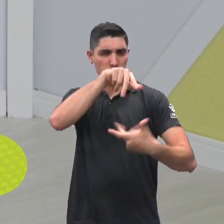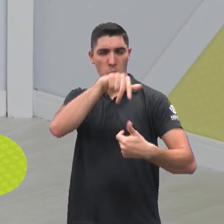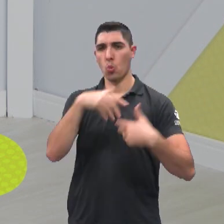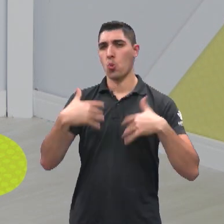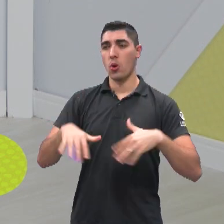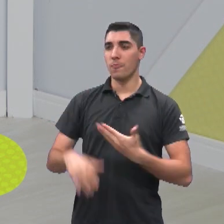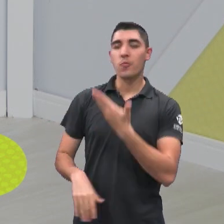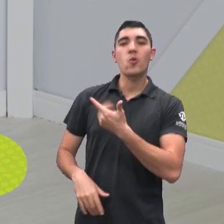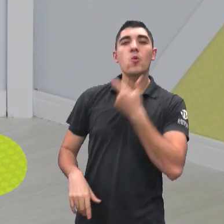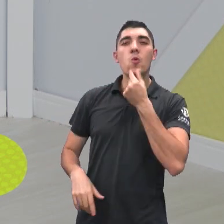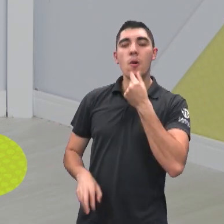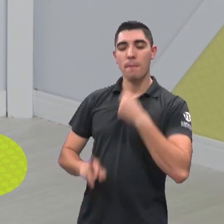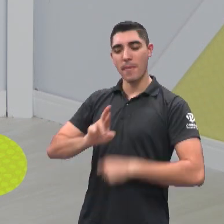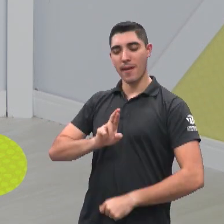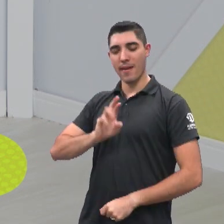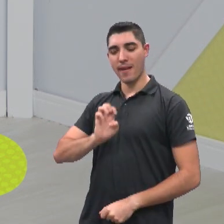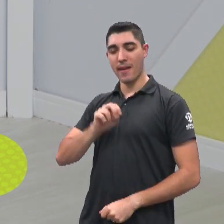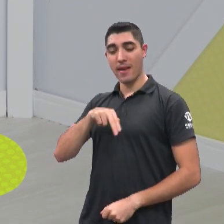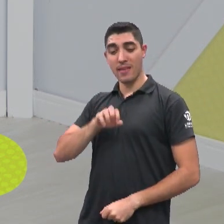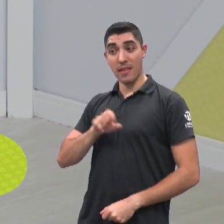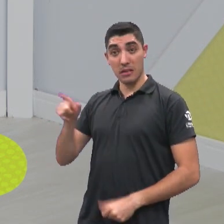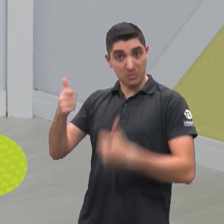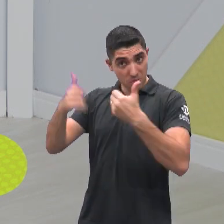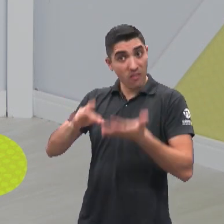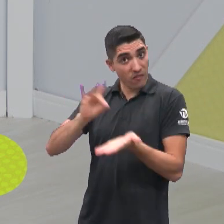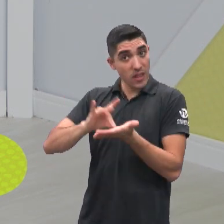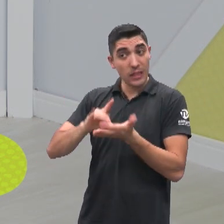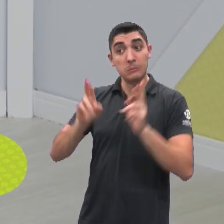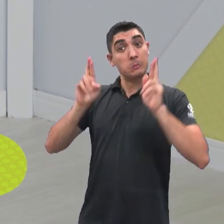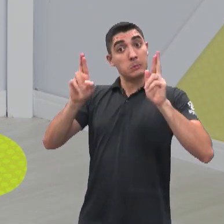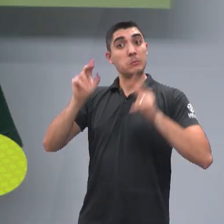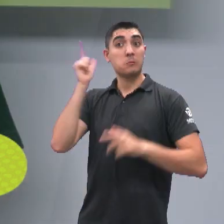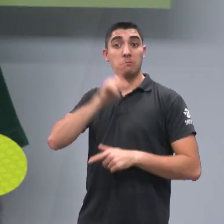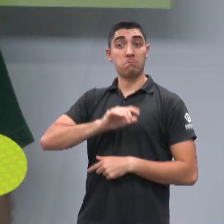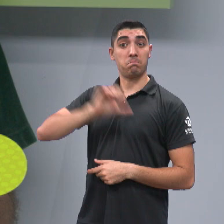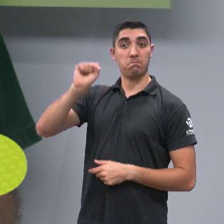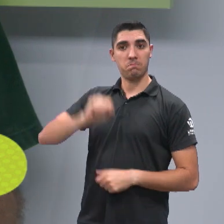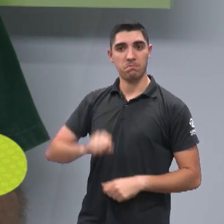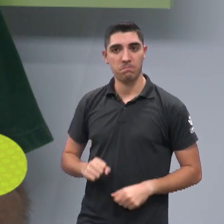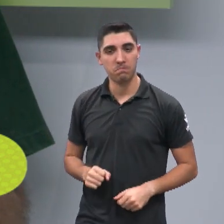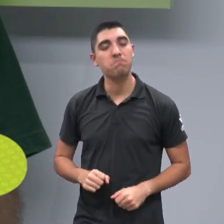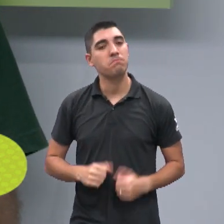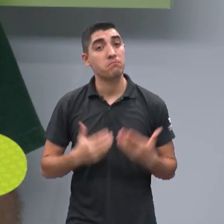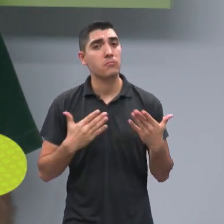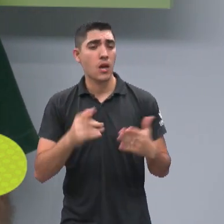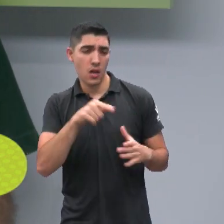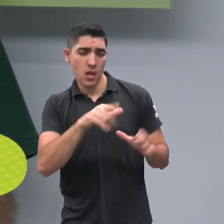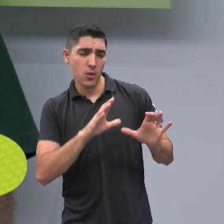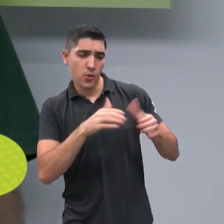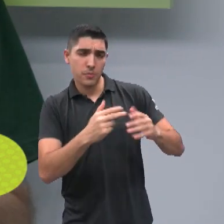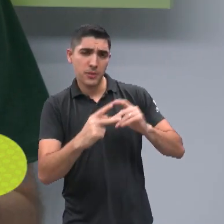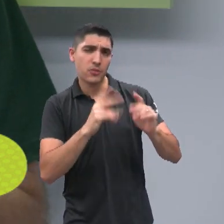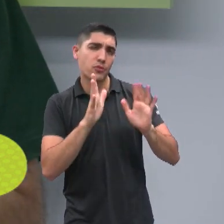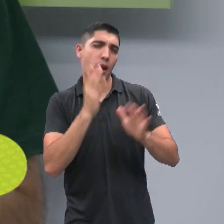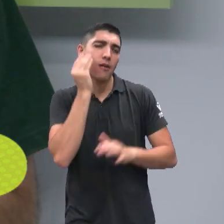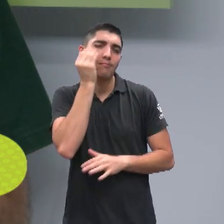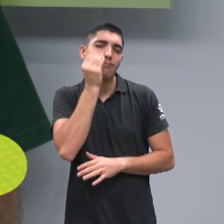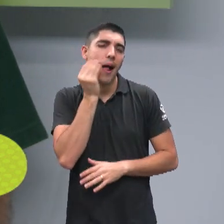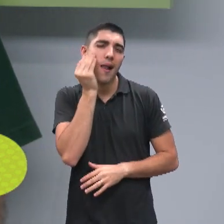René, é de trazer bons resultados de lá. Esse time já está bem escolado, né? Já está bem